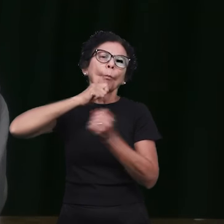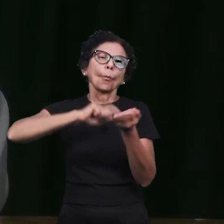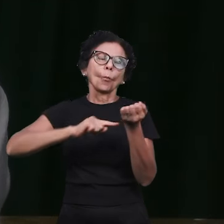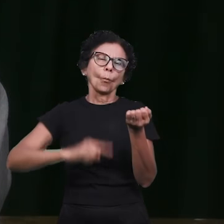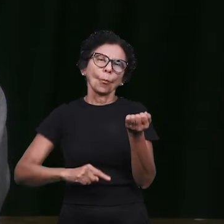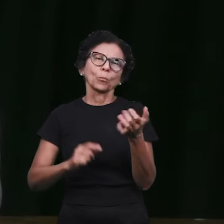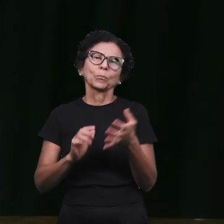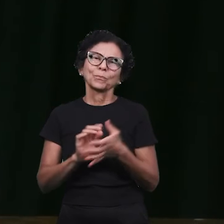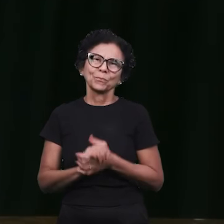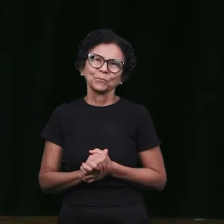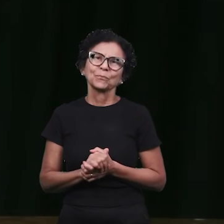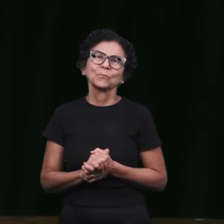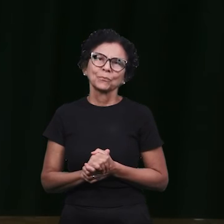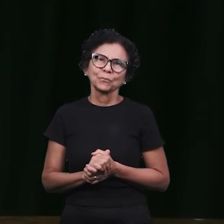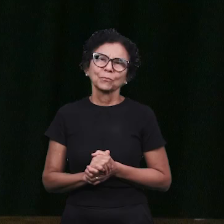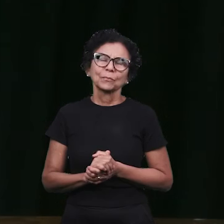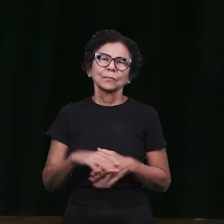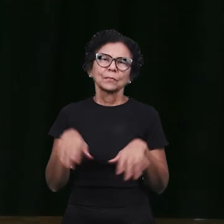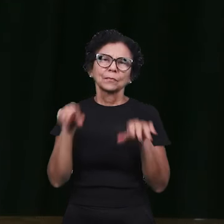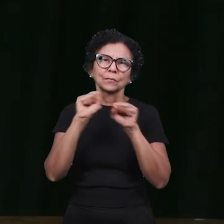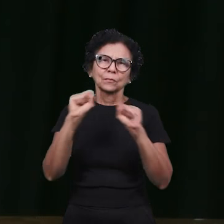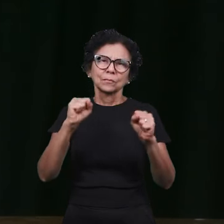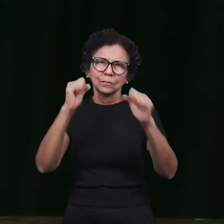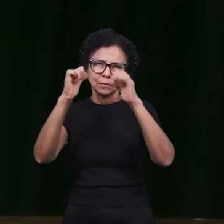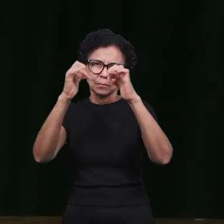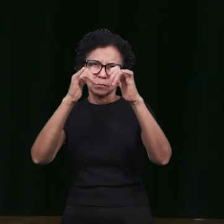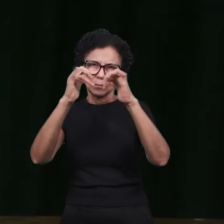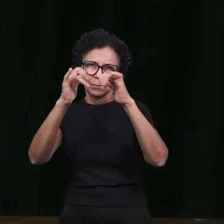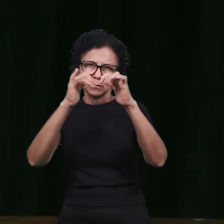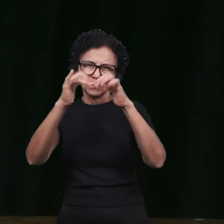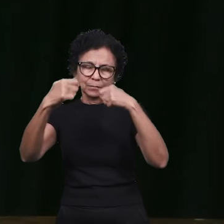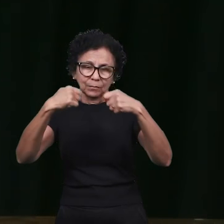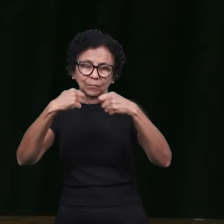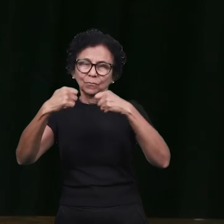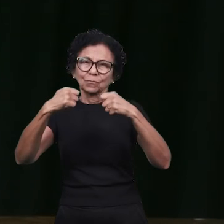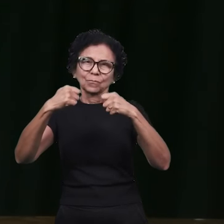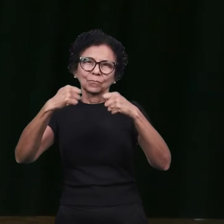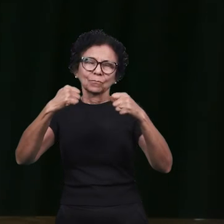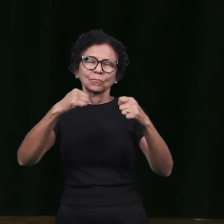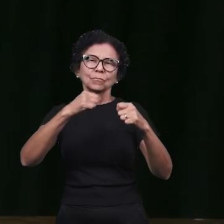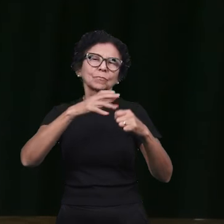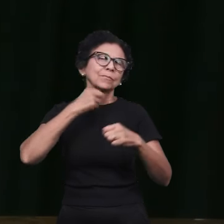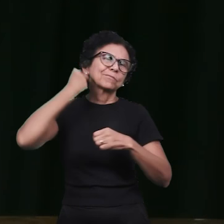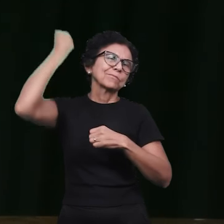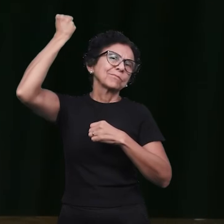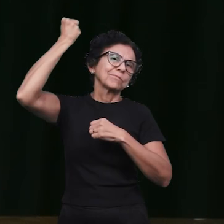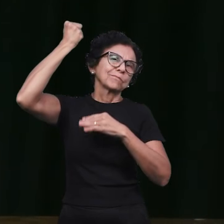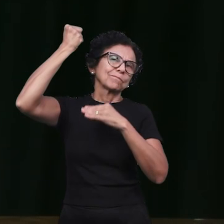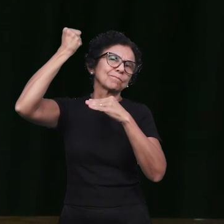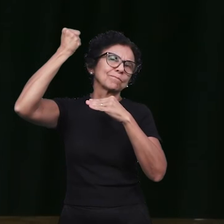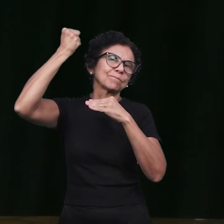tanto o sistema nervoso que controla o corpo. Ou seja, você corta toda a